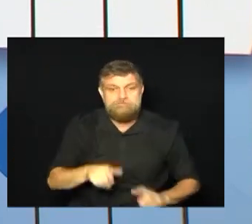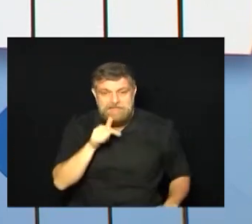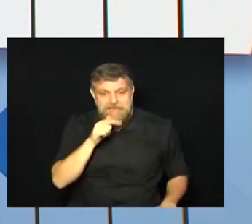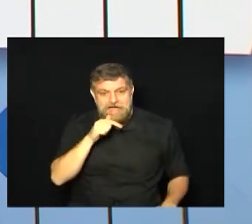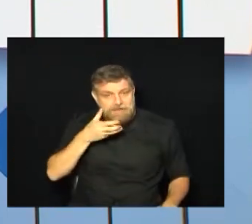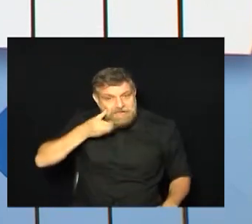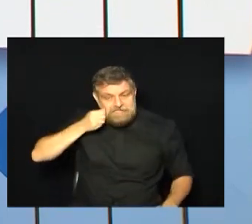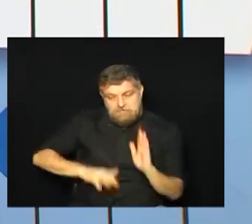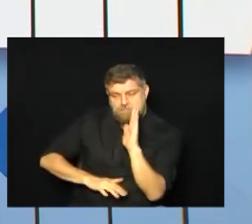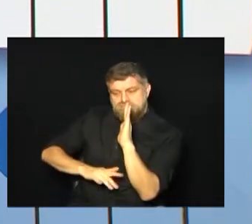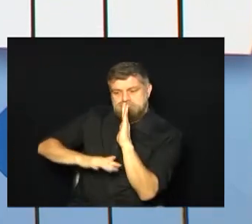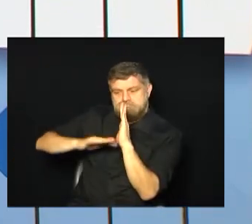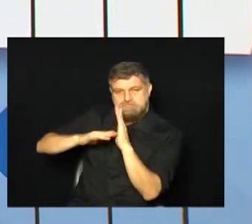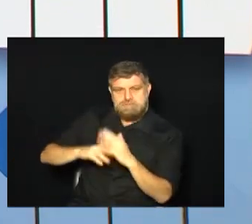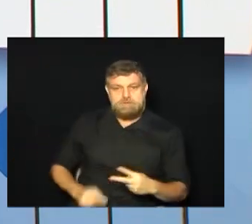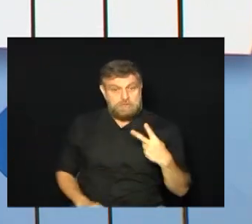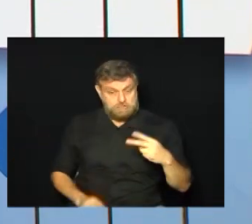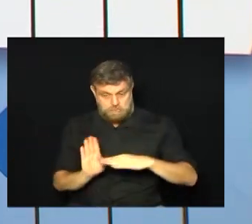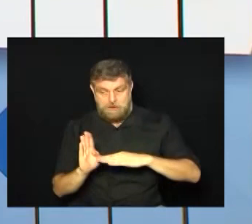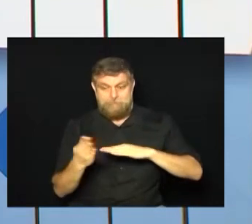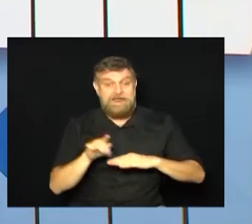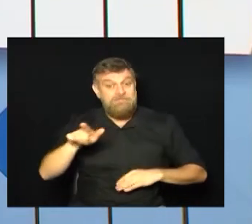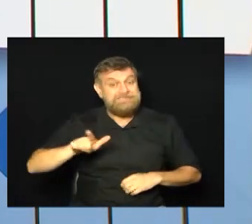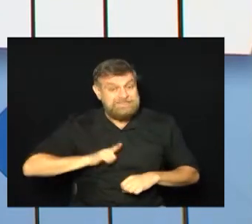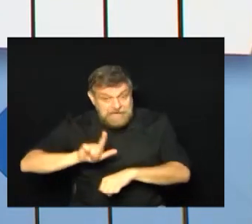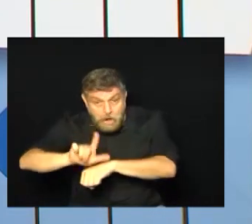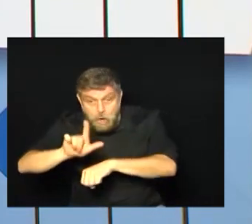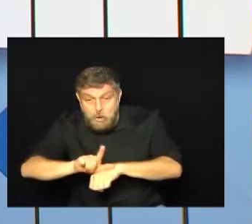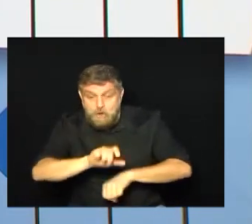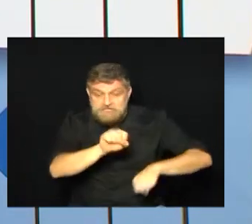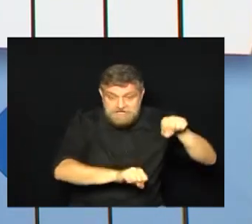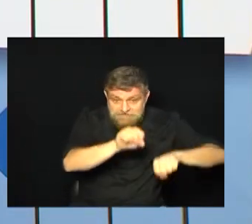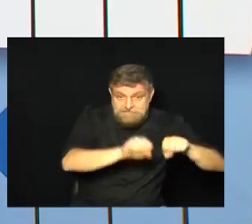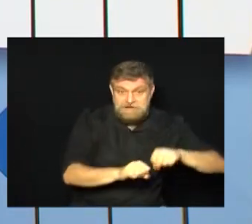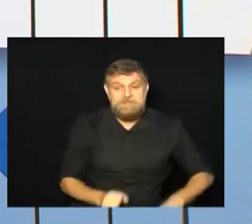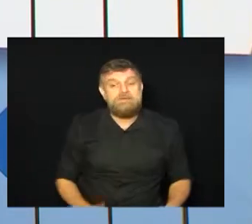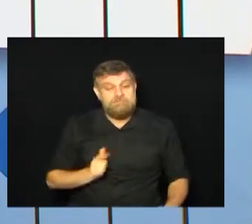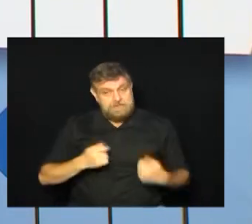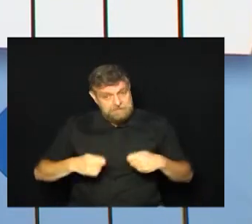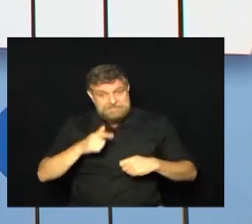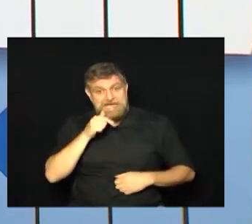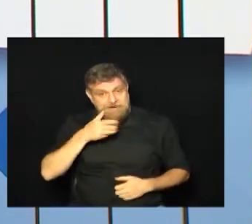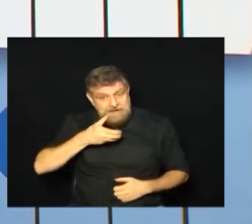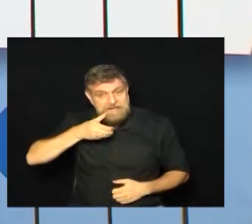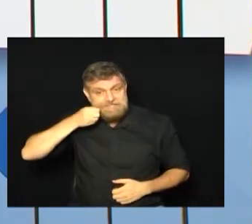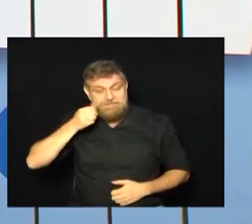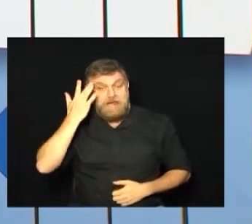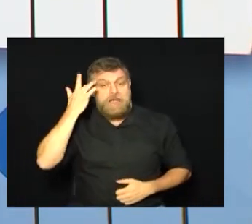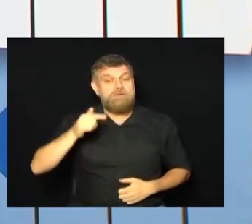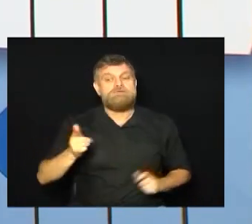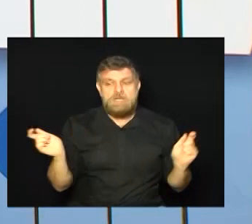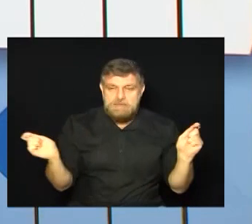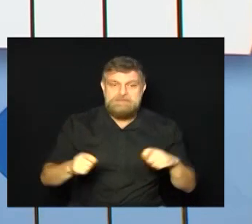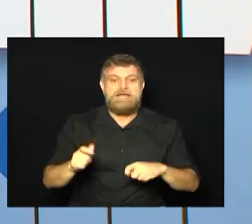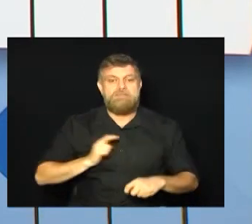água hoje, você que mora, você que tem comércio ou indústria em um desses bairros, para que amanhã consiga aí